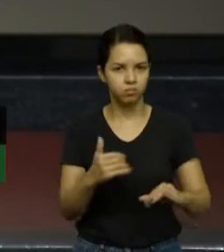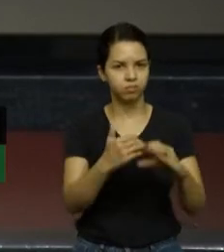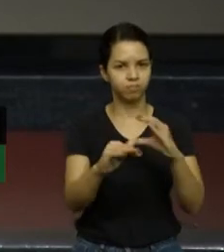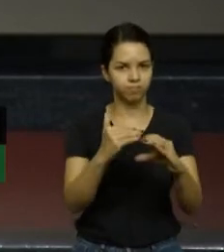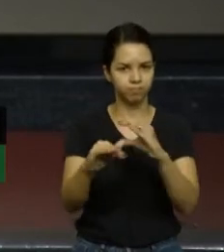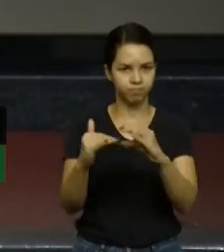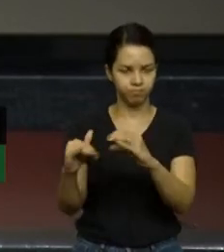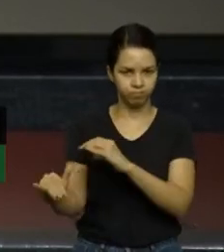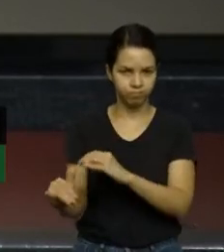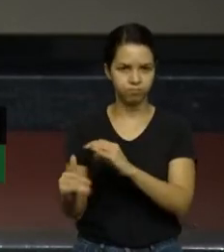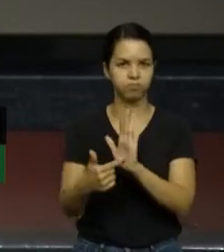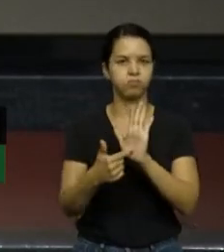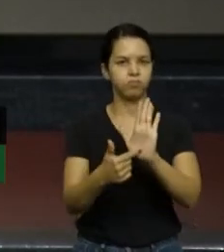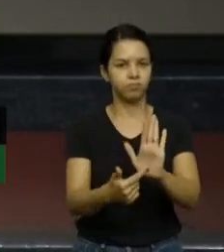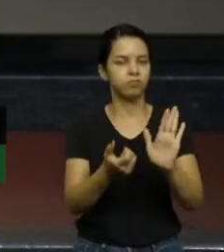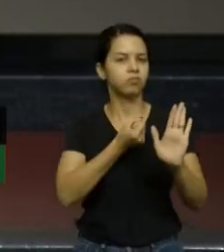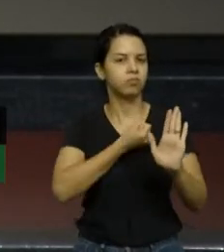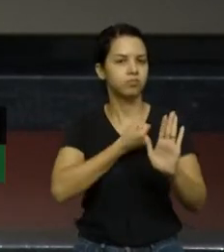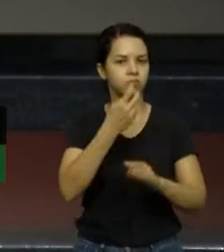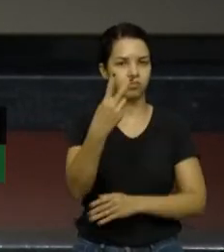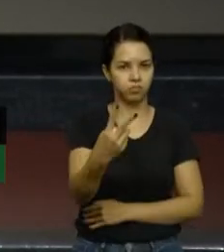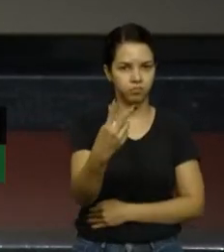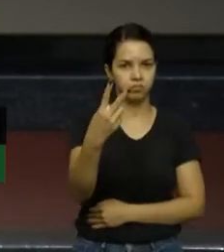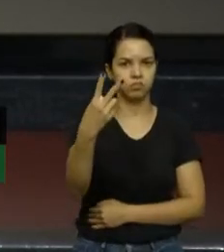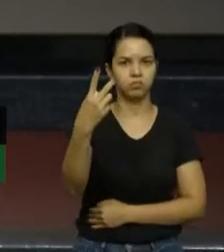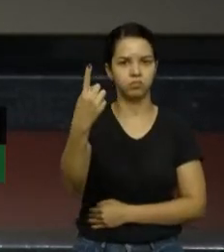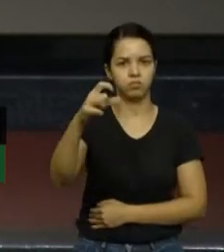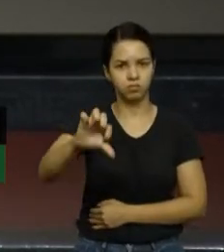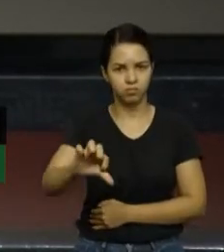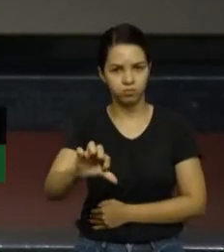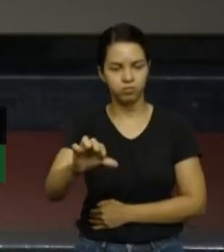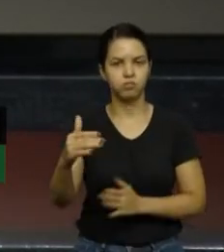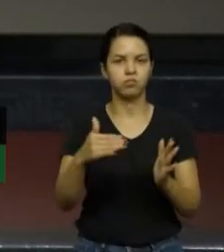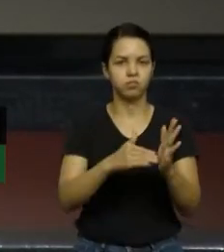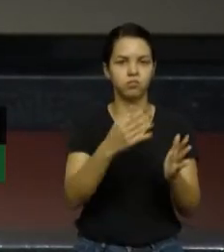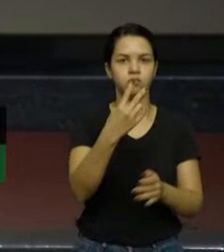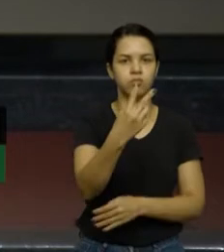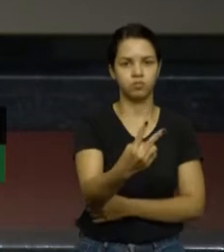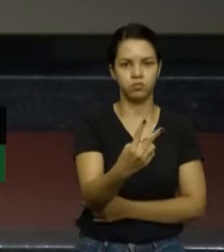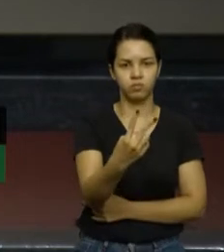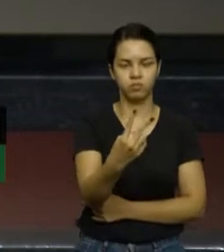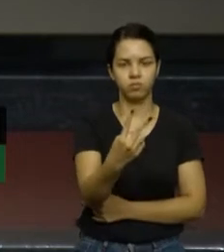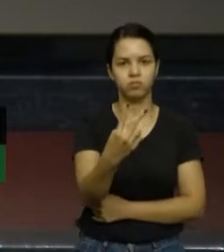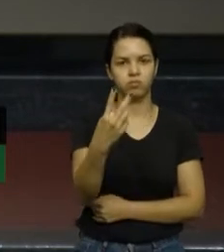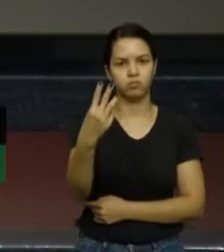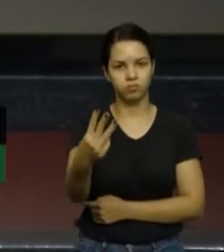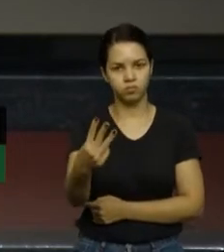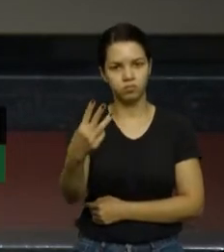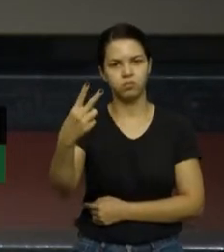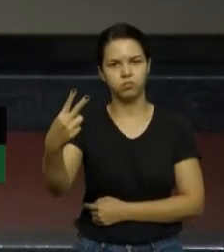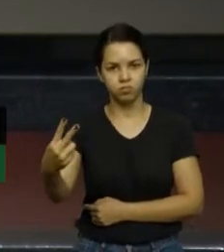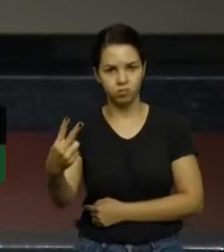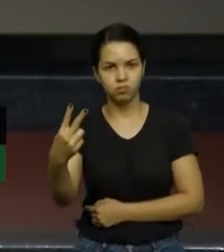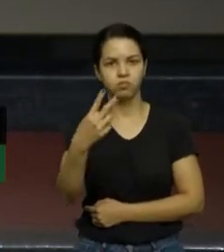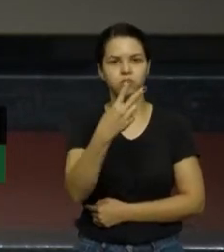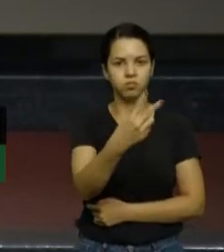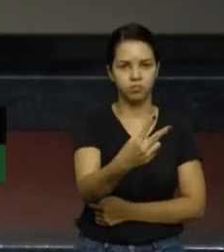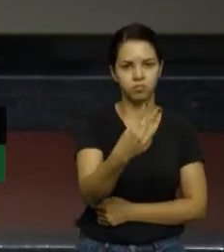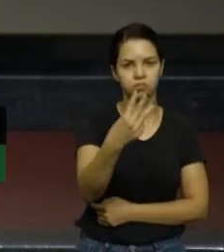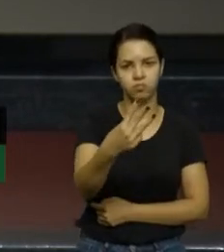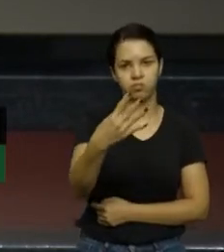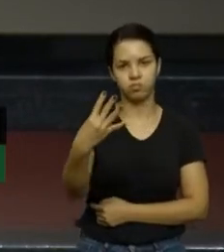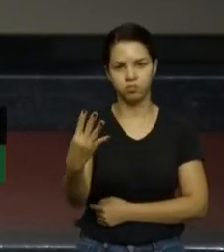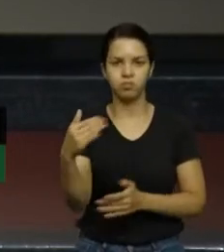aos destinatários as indicações números 219 a 232 e 234